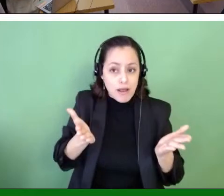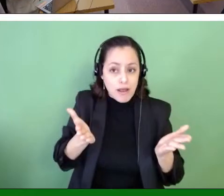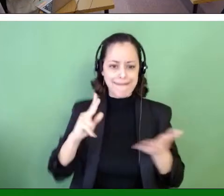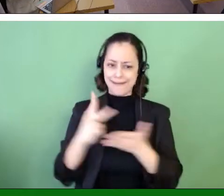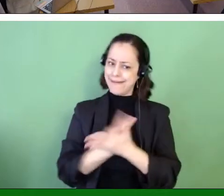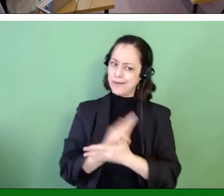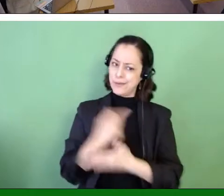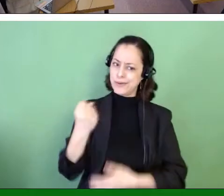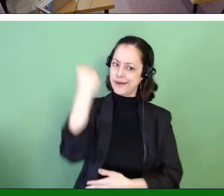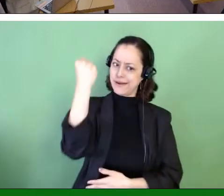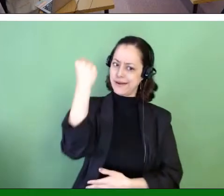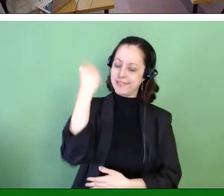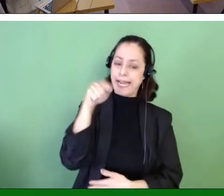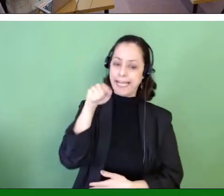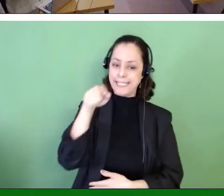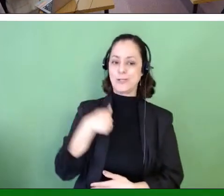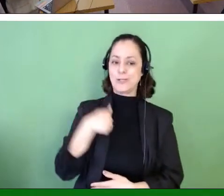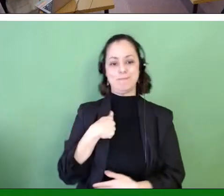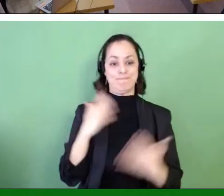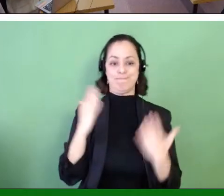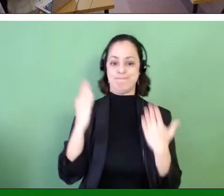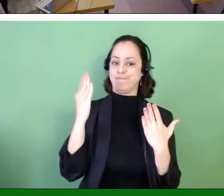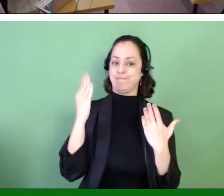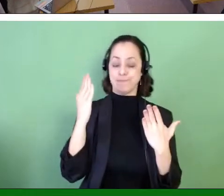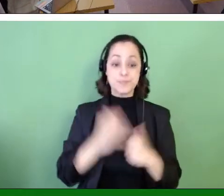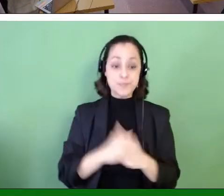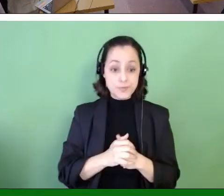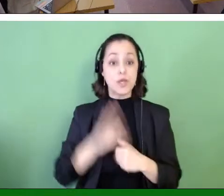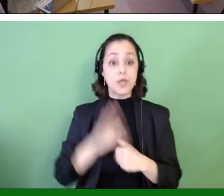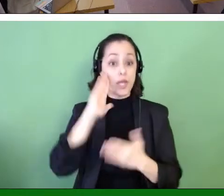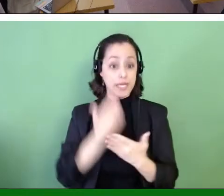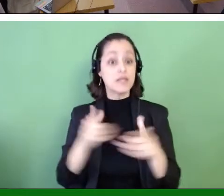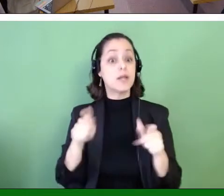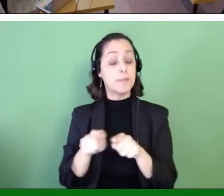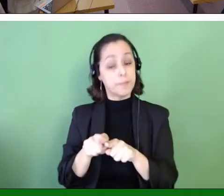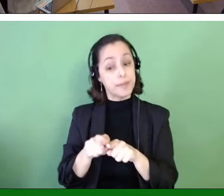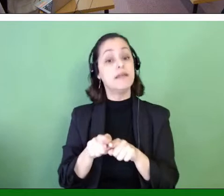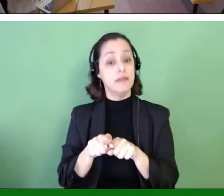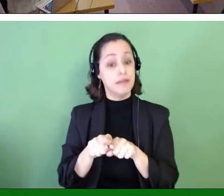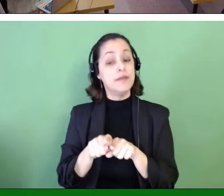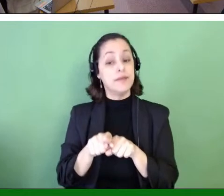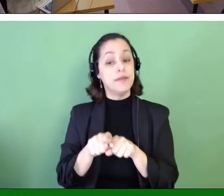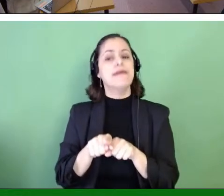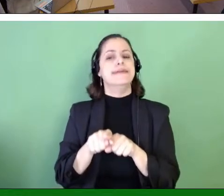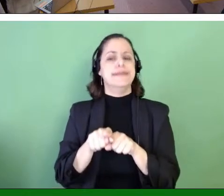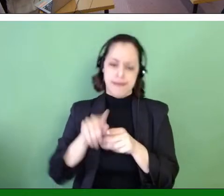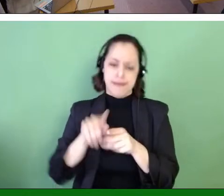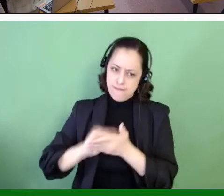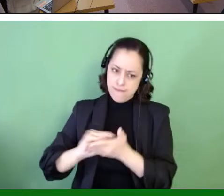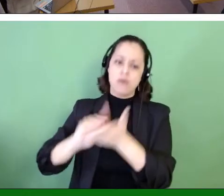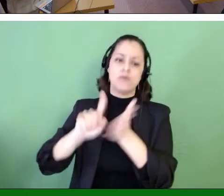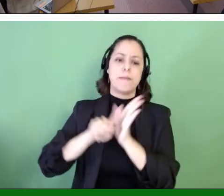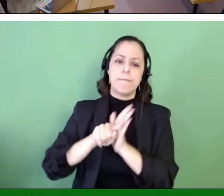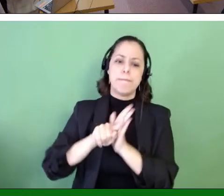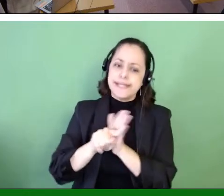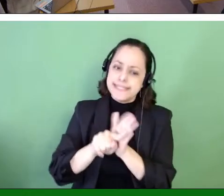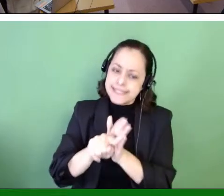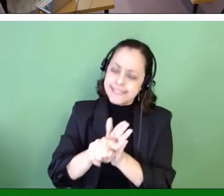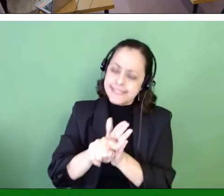sentido. E acredito que faltam ainda muitas pesquisas que, de